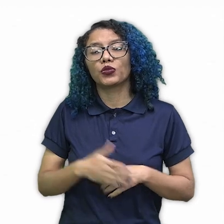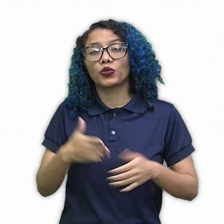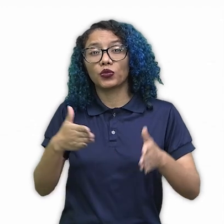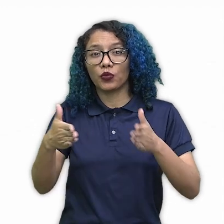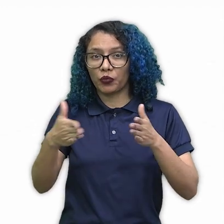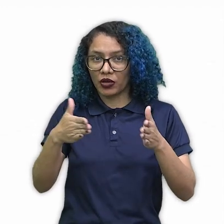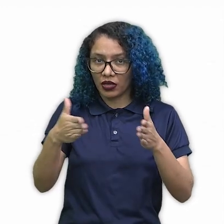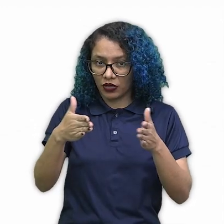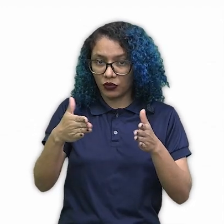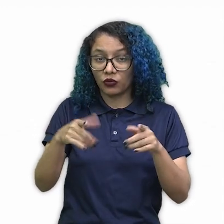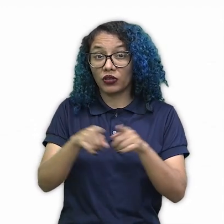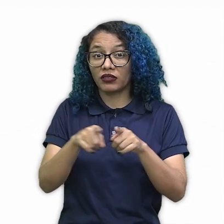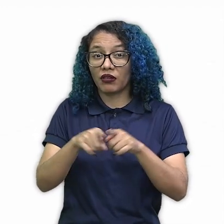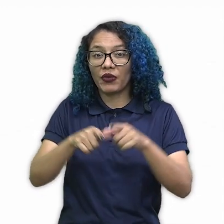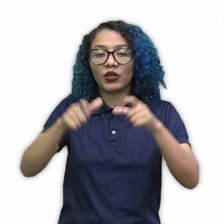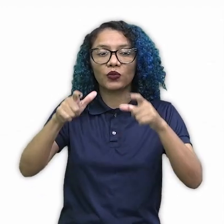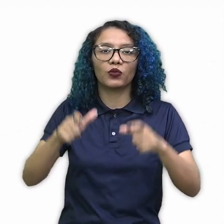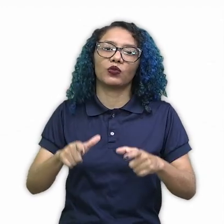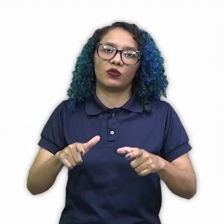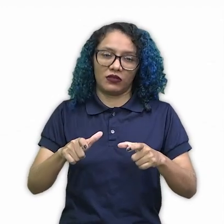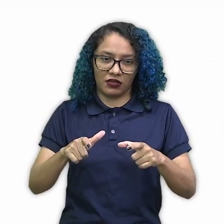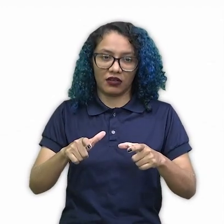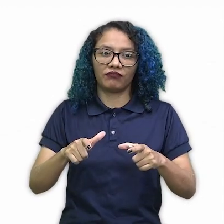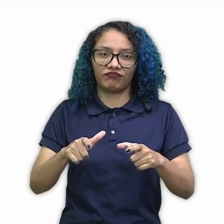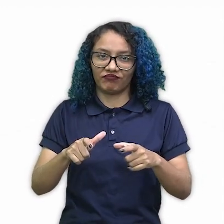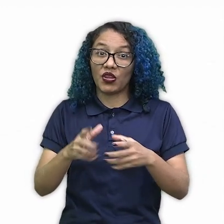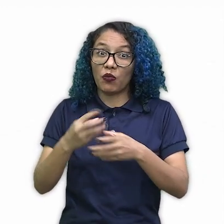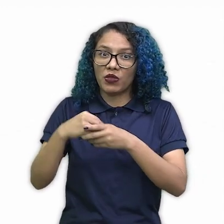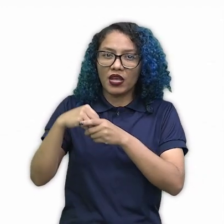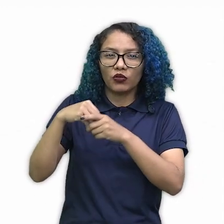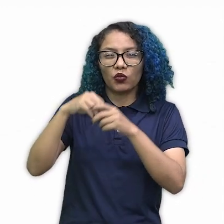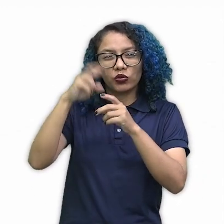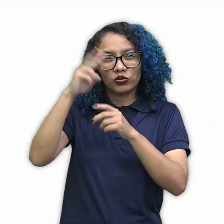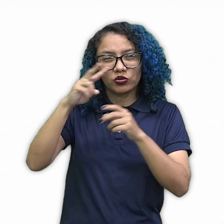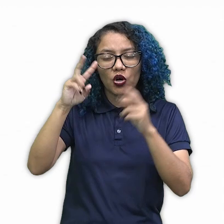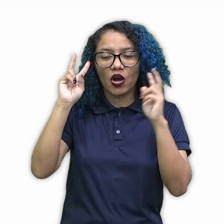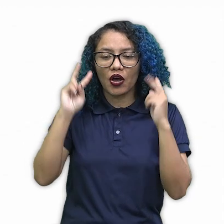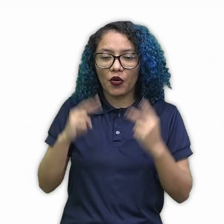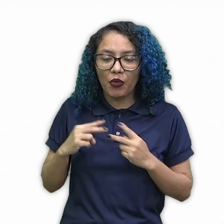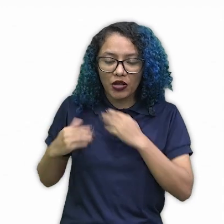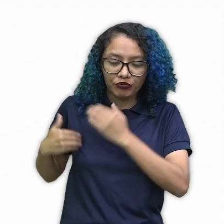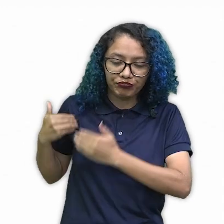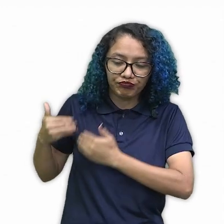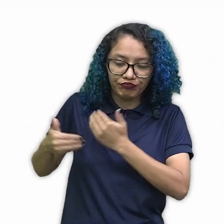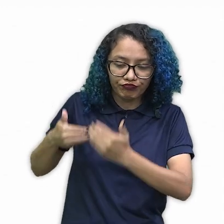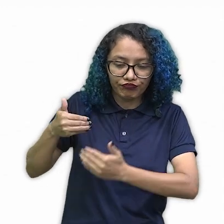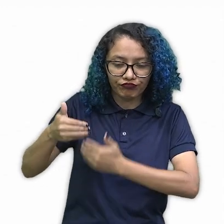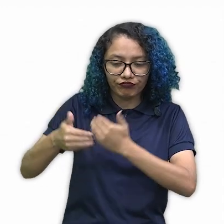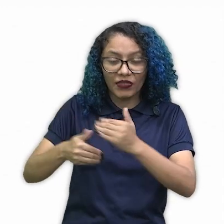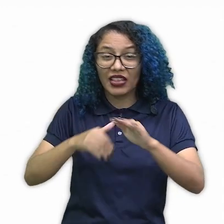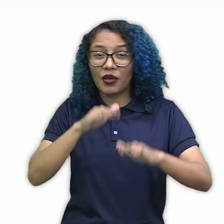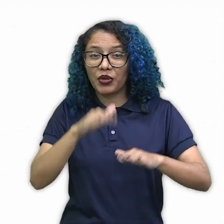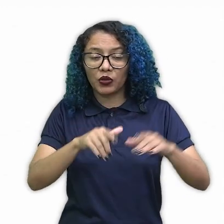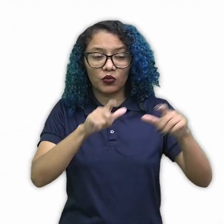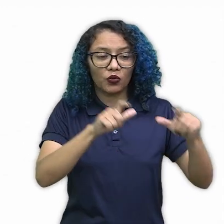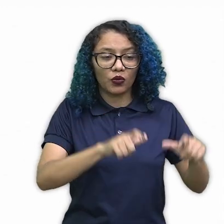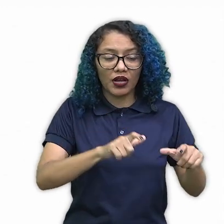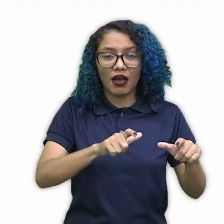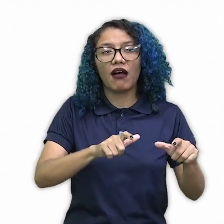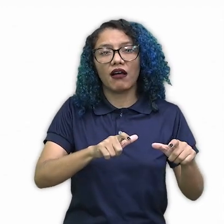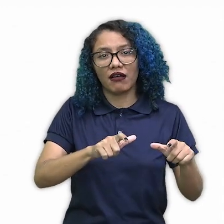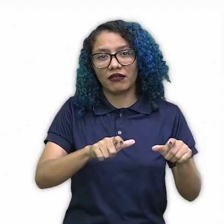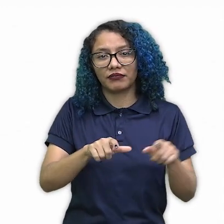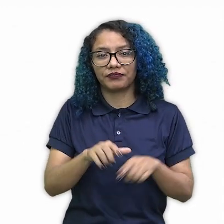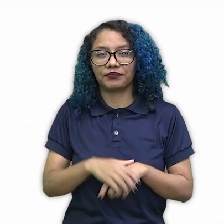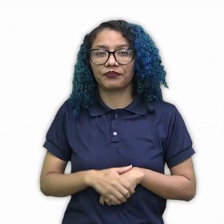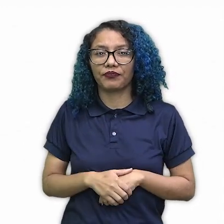e espaço. Tá? Então, na história da humanidade, dependendo de onde se encontra, de onde acontece,